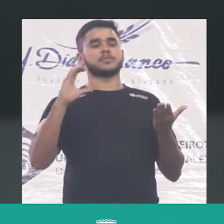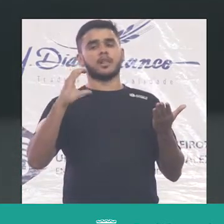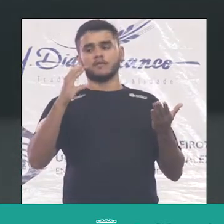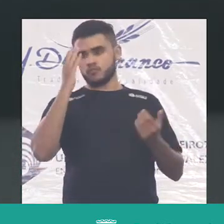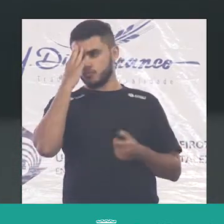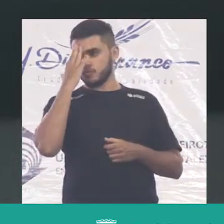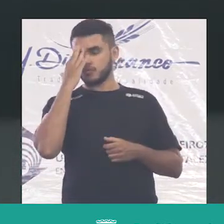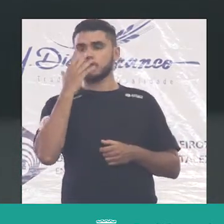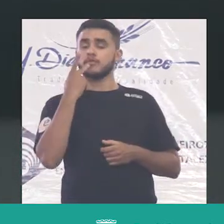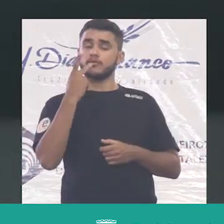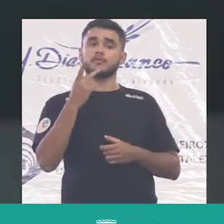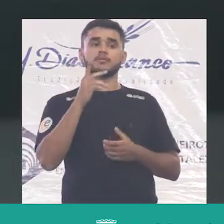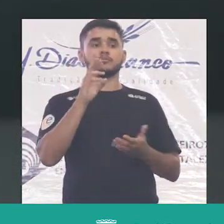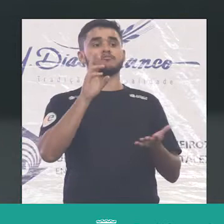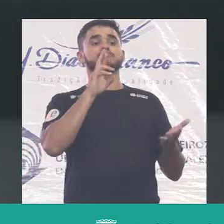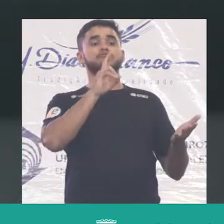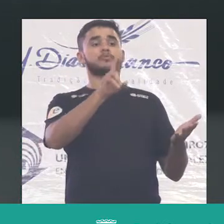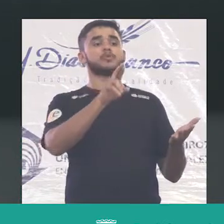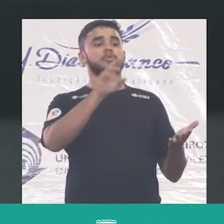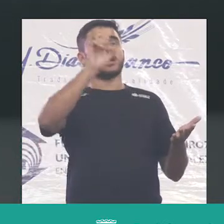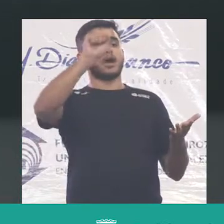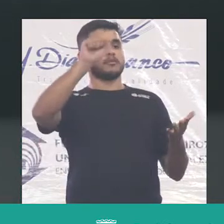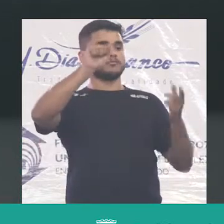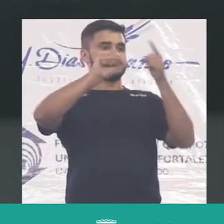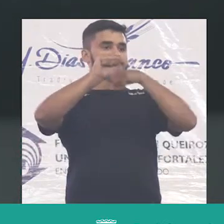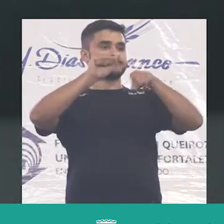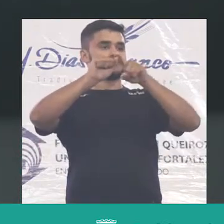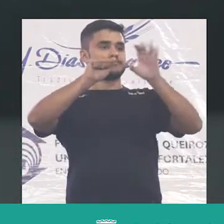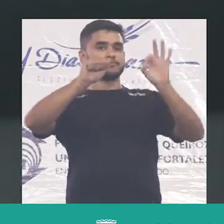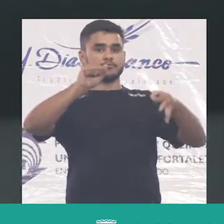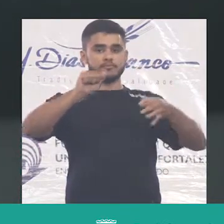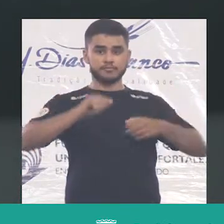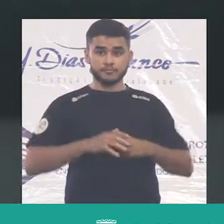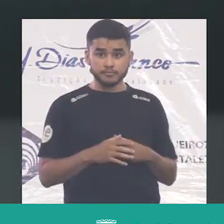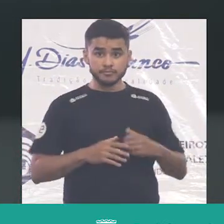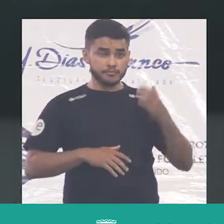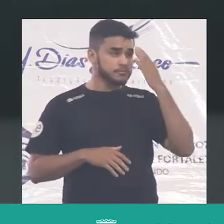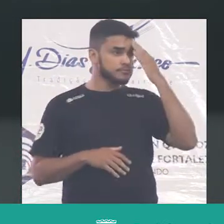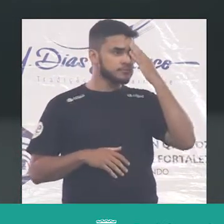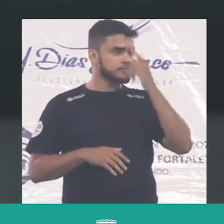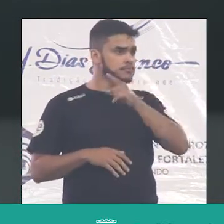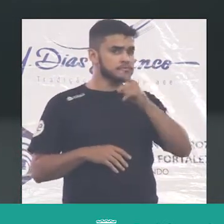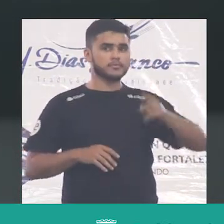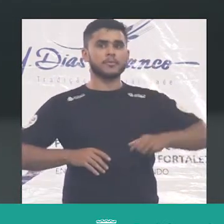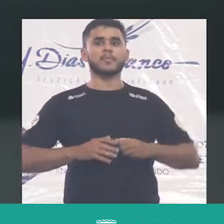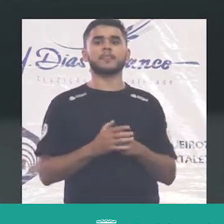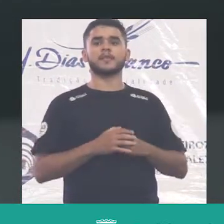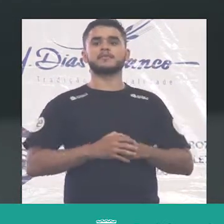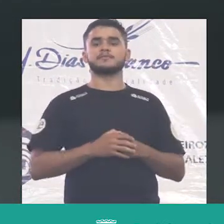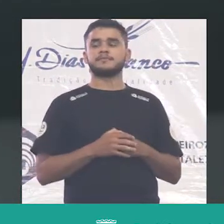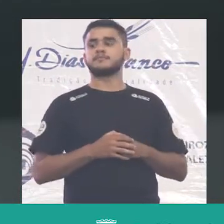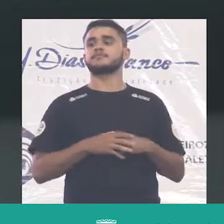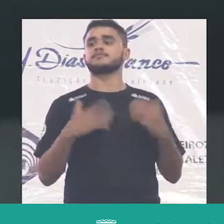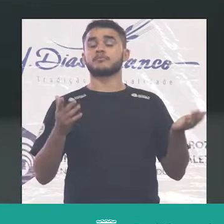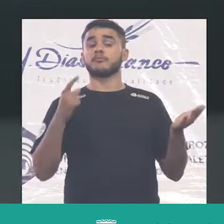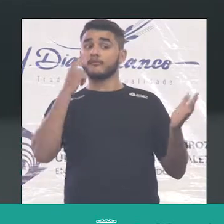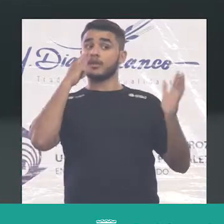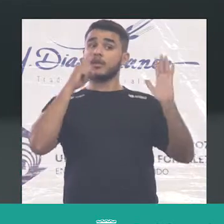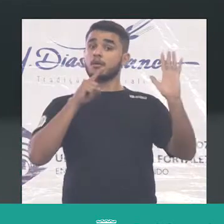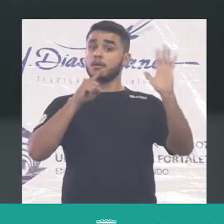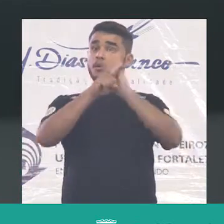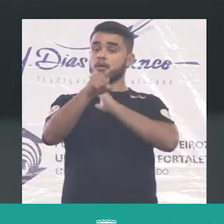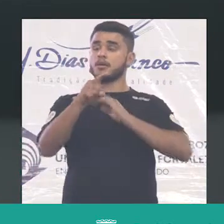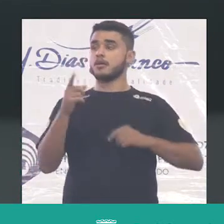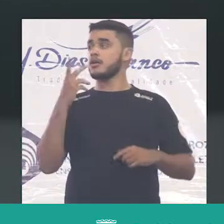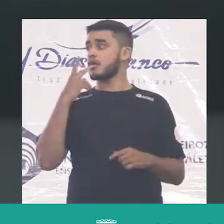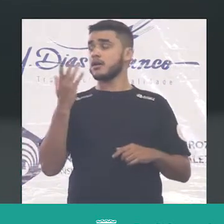corresponde exatamente ao gabarito letra A. Estão percebendo o que aconteceu? Essa é uma questão que eu chamo de questão